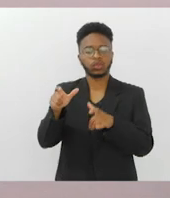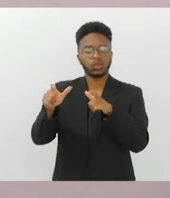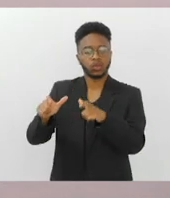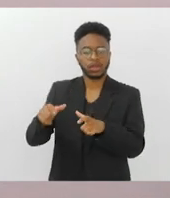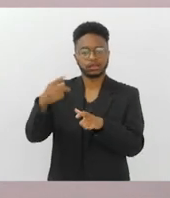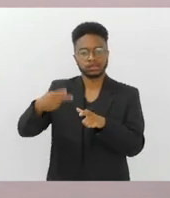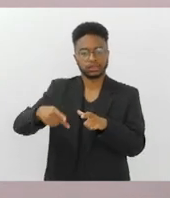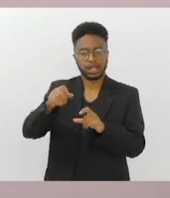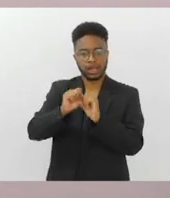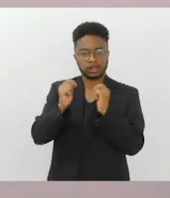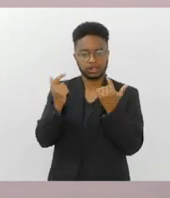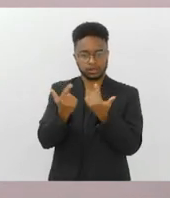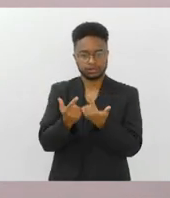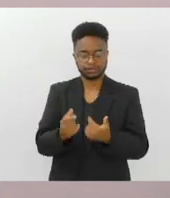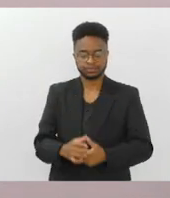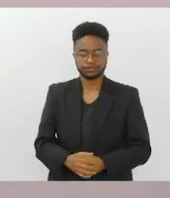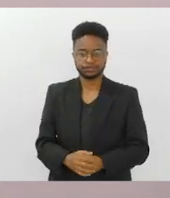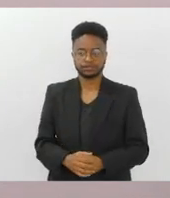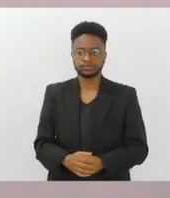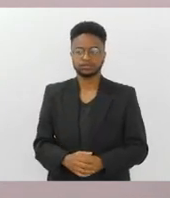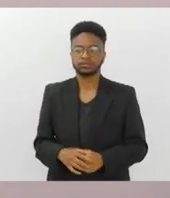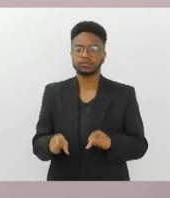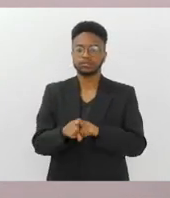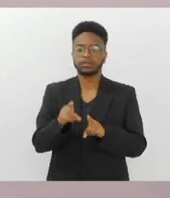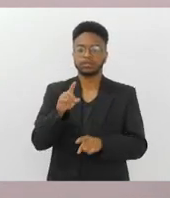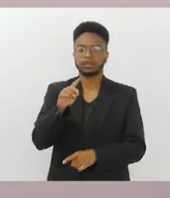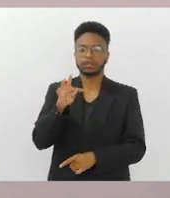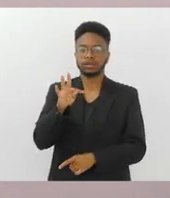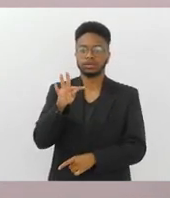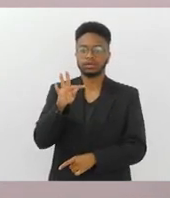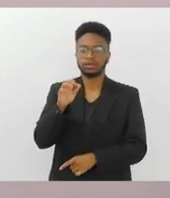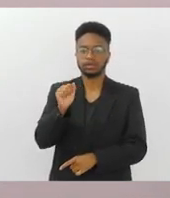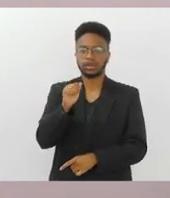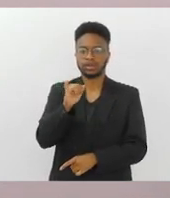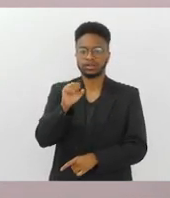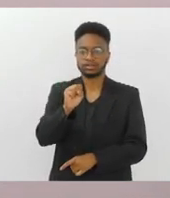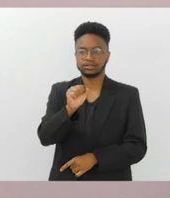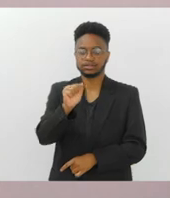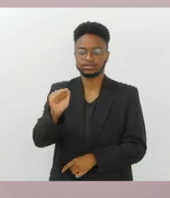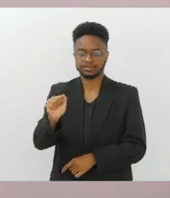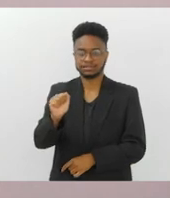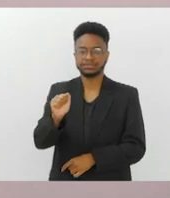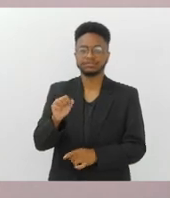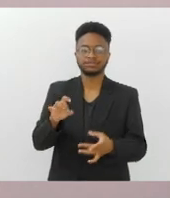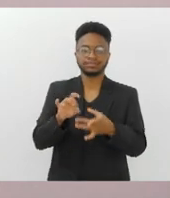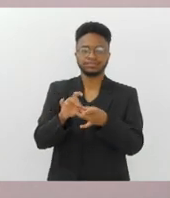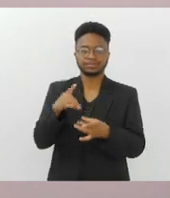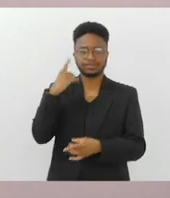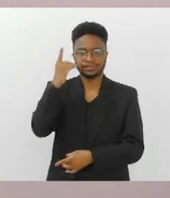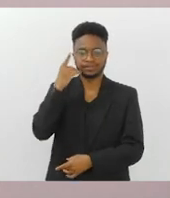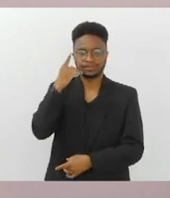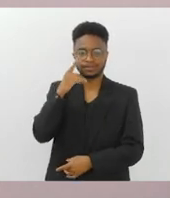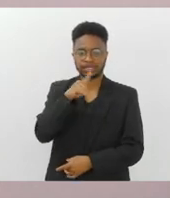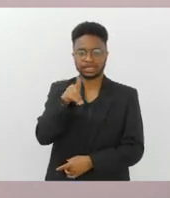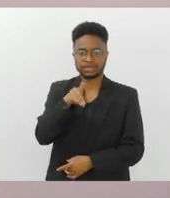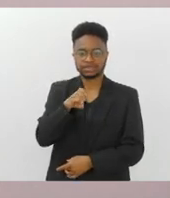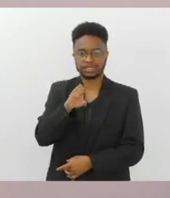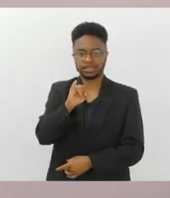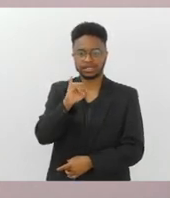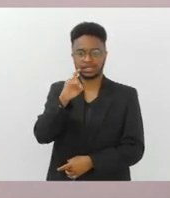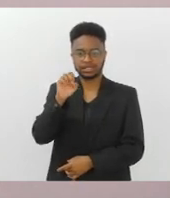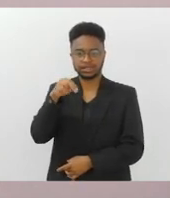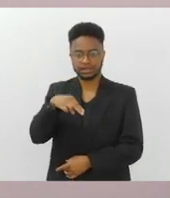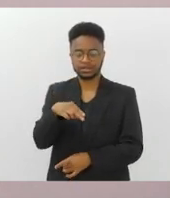Assembleia Legislativa, enfim. A Thaisa Alves, da assessoria da deputada Zeidan, muito obrigada pela sua presença.